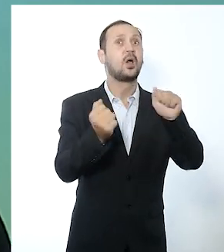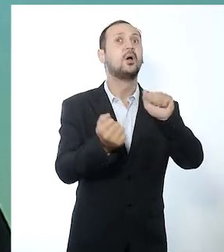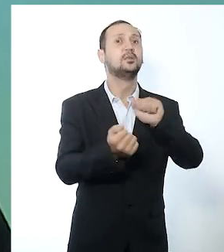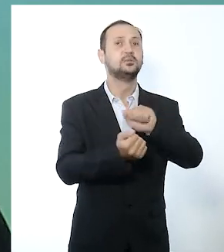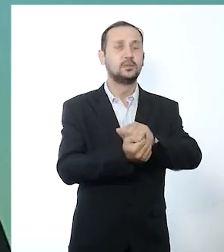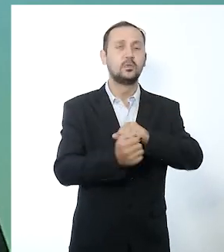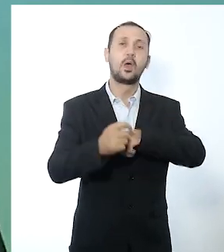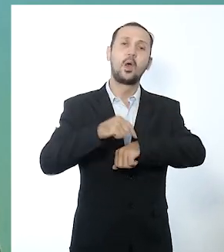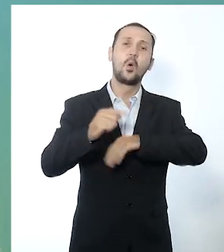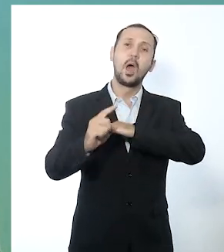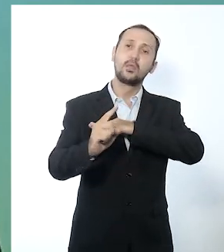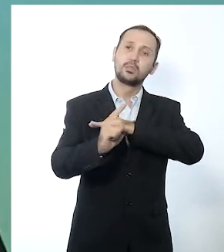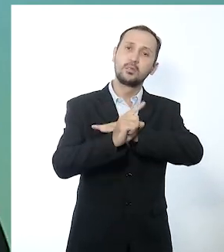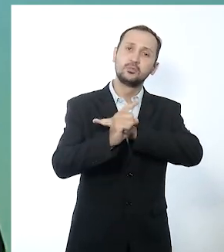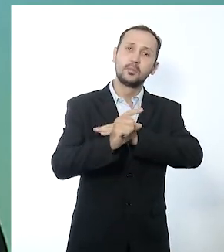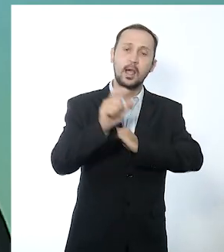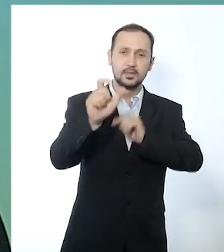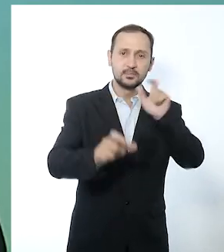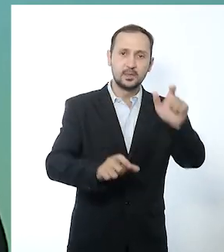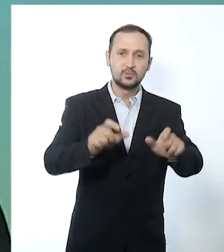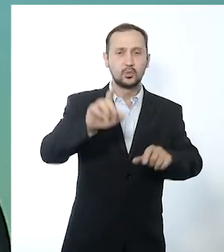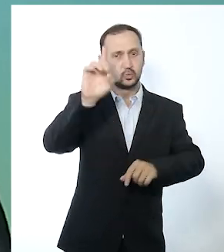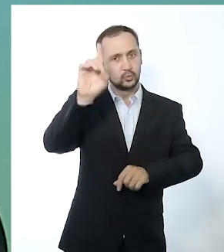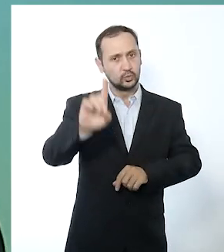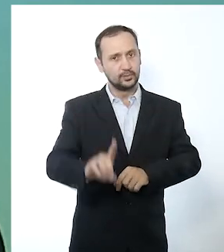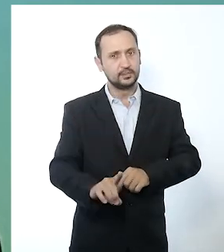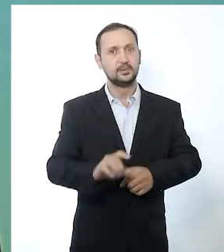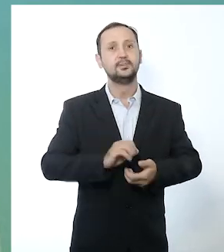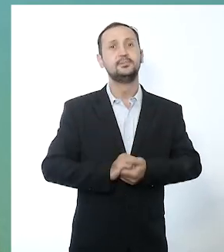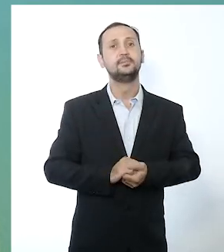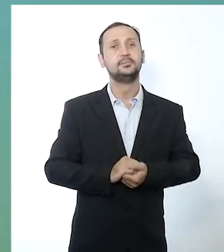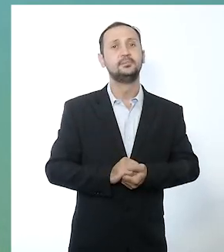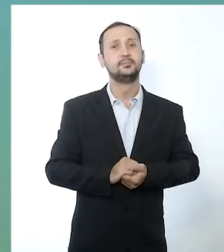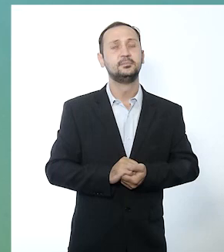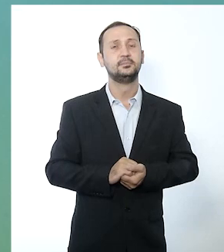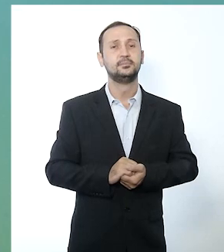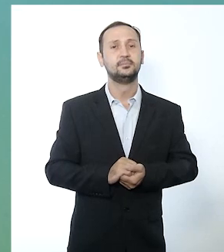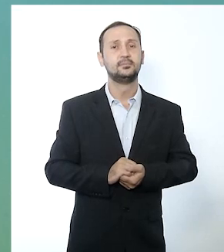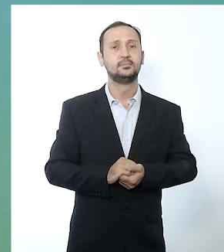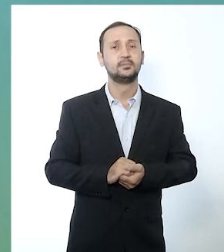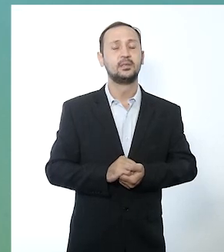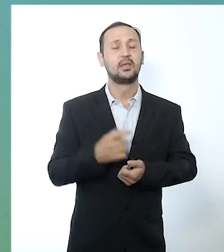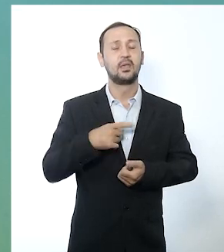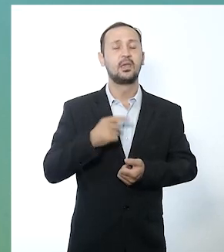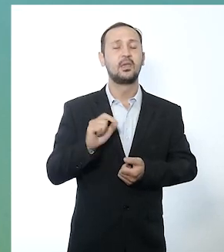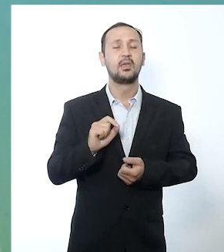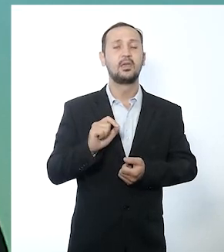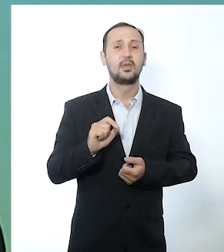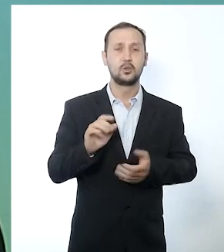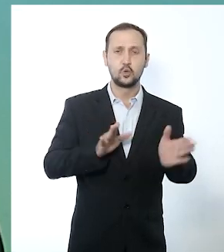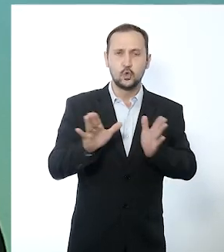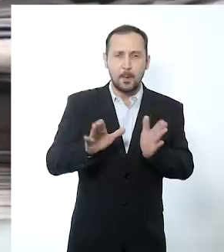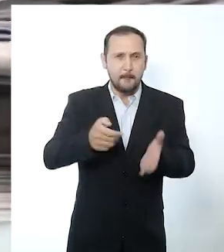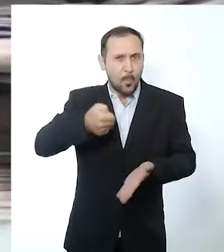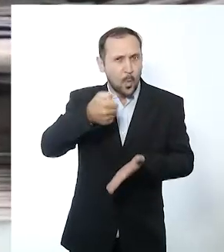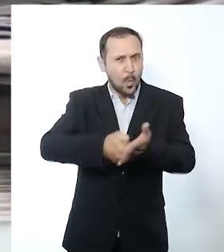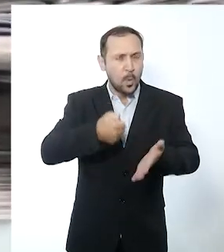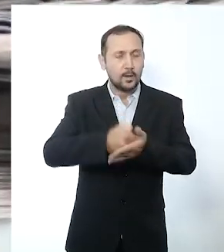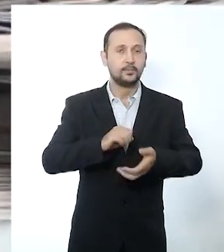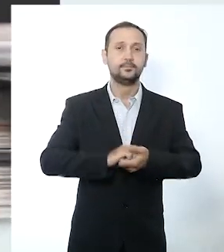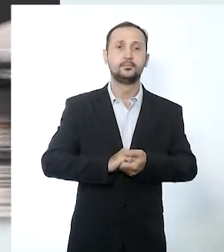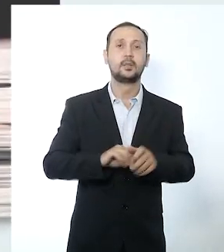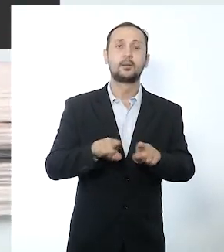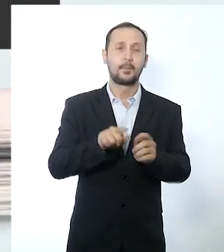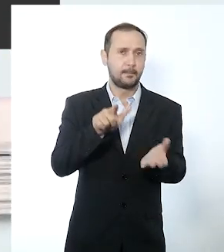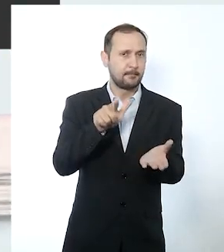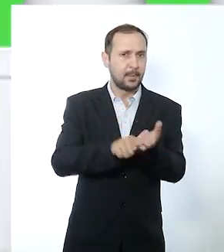necessárias ao atendimento das pessoas com necessidade especial e acessibilidade com maior rigor. Papel